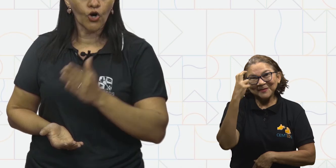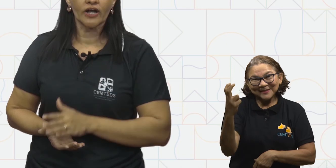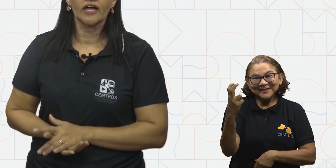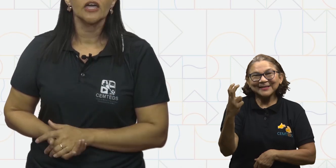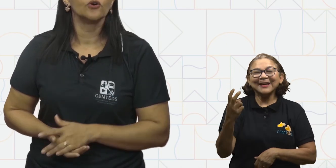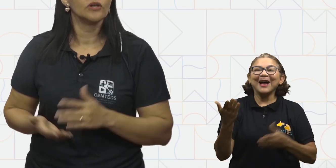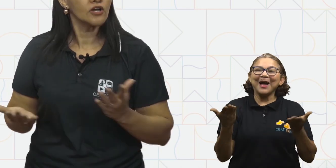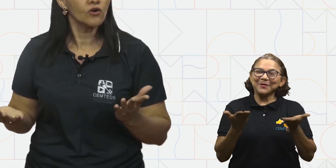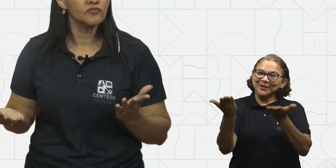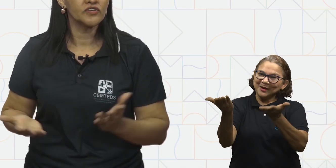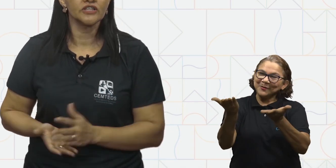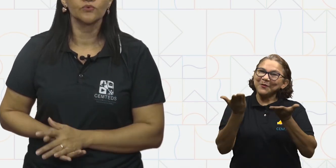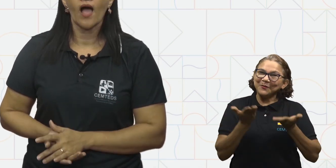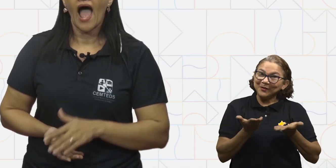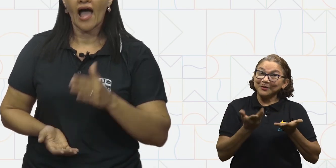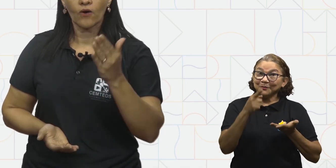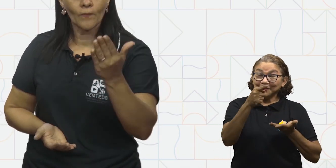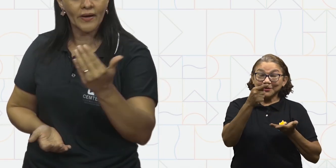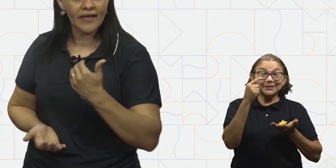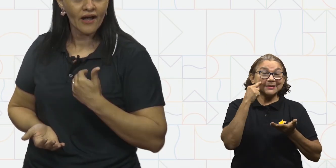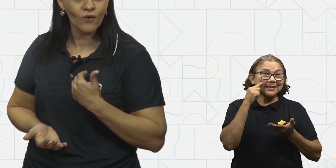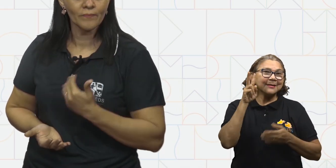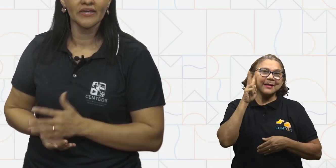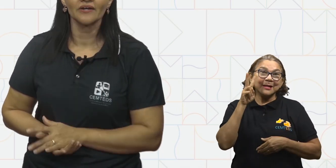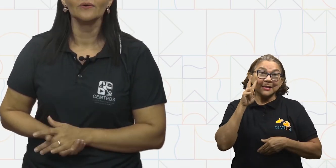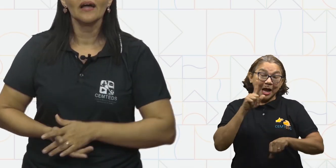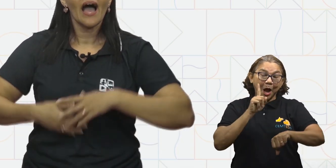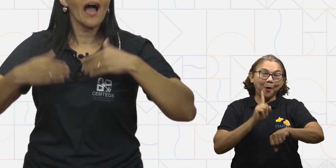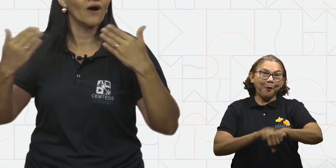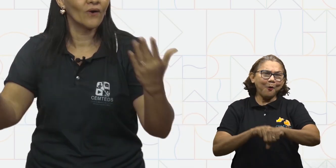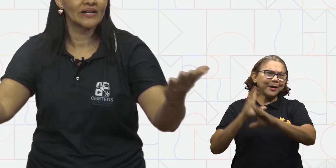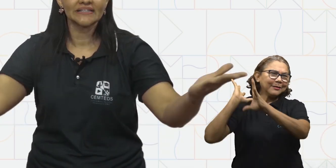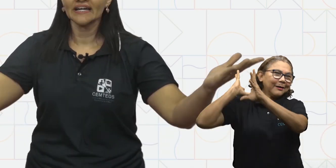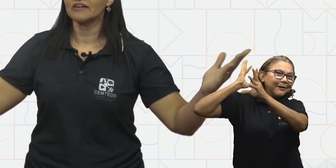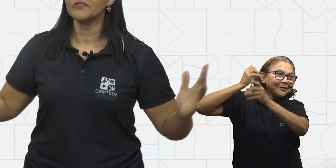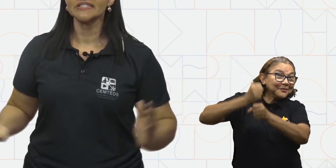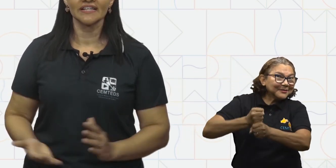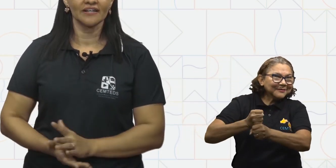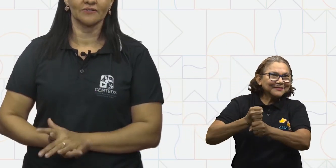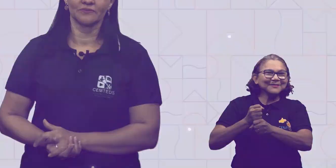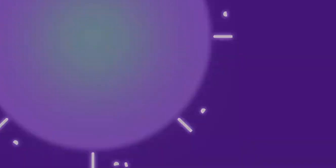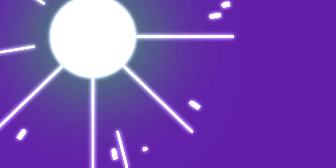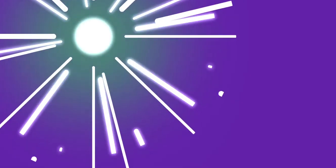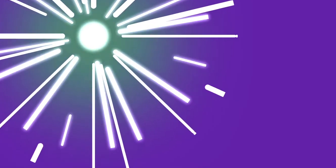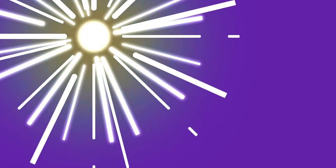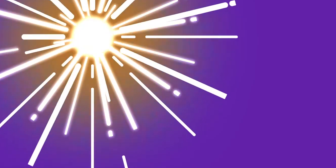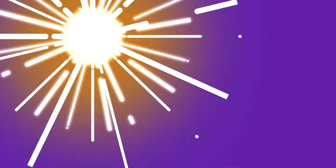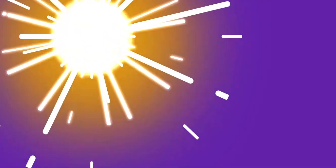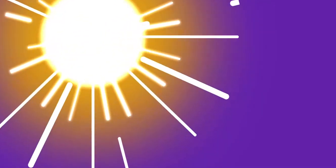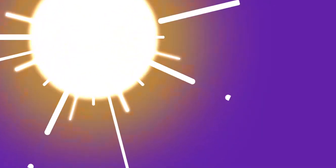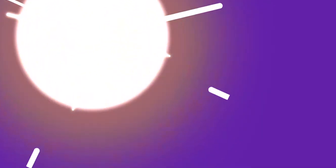E agora eu lhe convido a acompanhar comigo a hora da revisão.